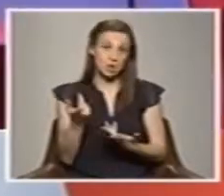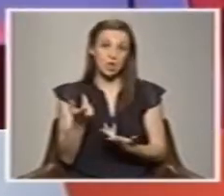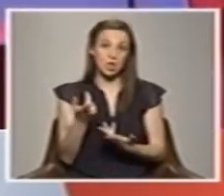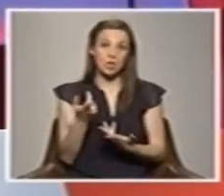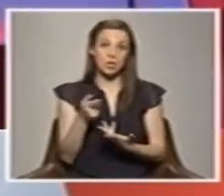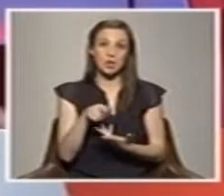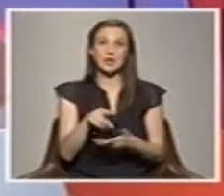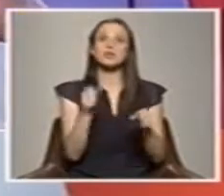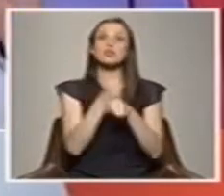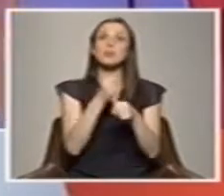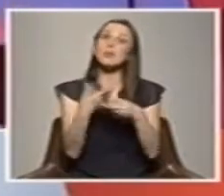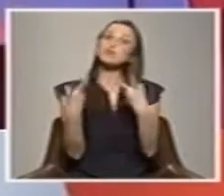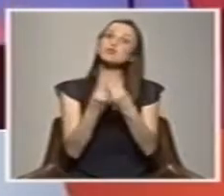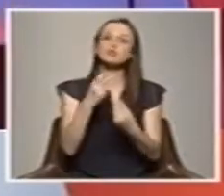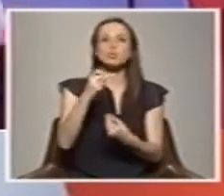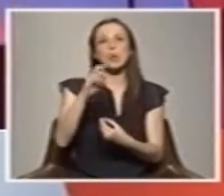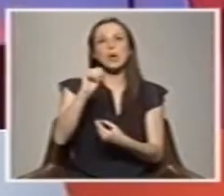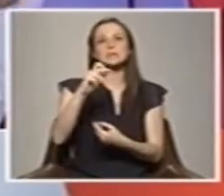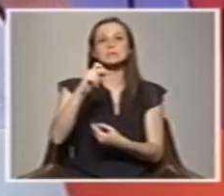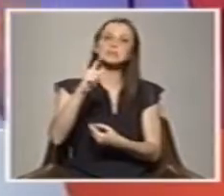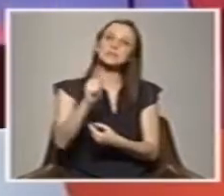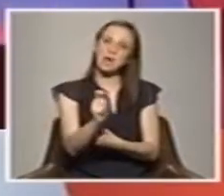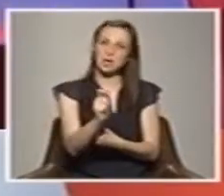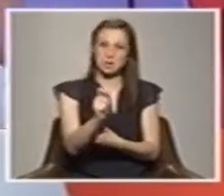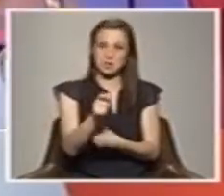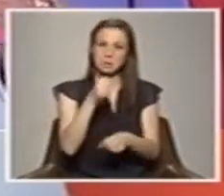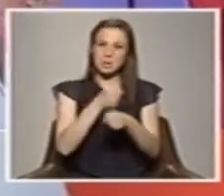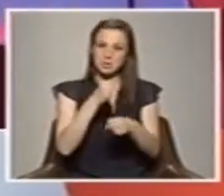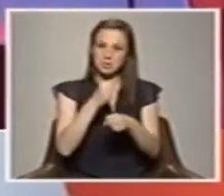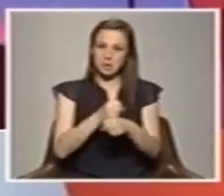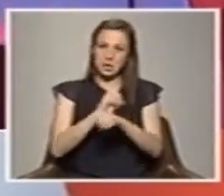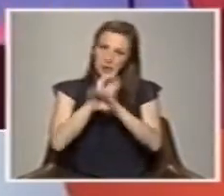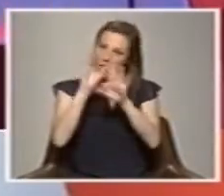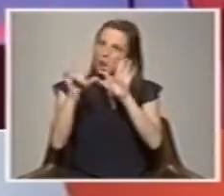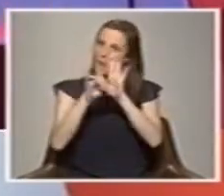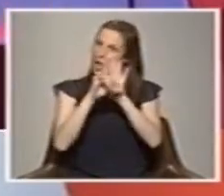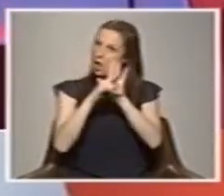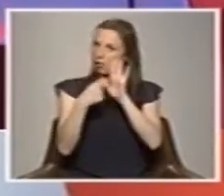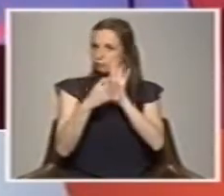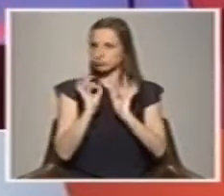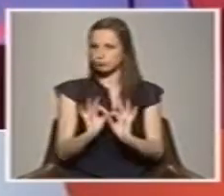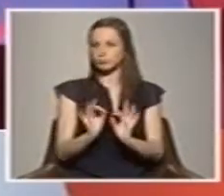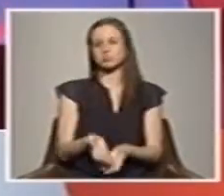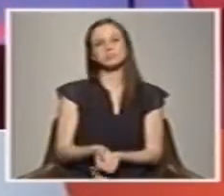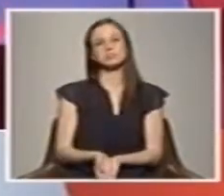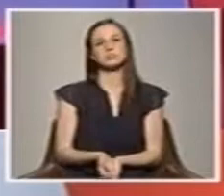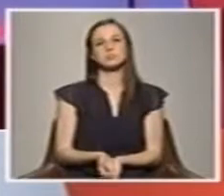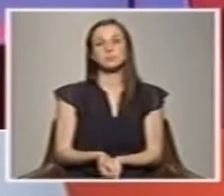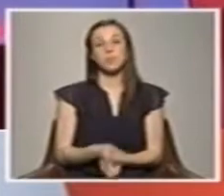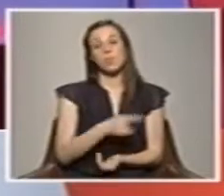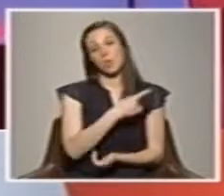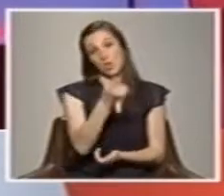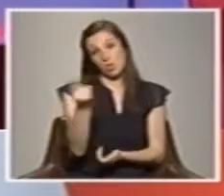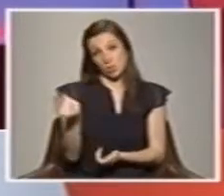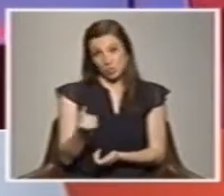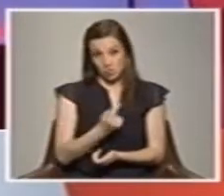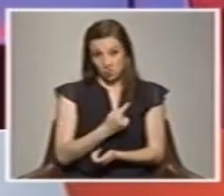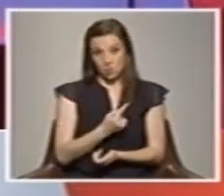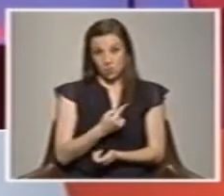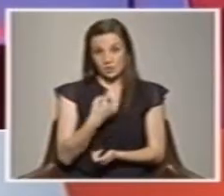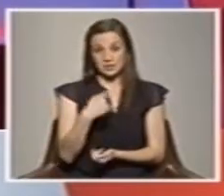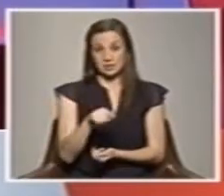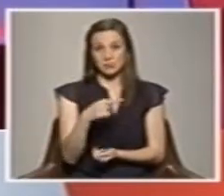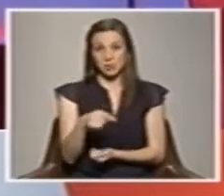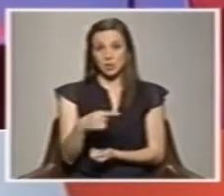que trabalhámos com a ASAI para que isso fosse possível, às claras, transparente e legal, ser doado. Ora, o que nós temos como reporting é que